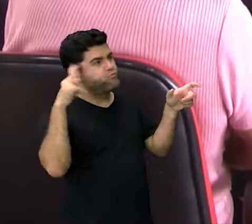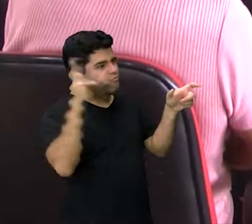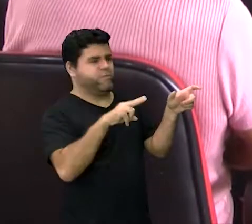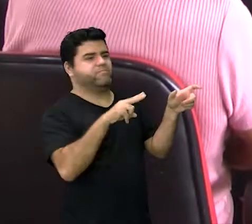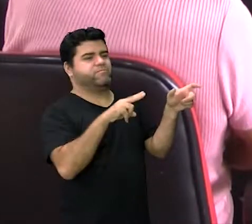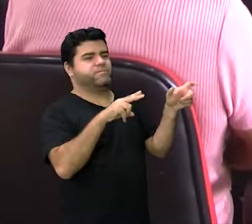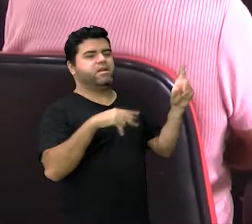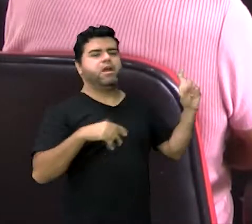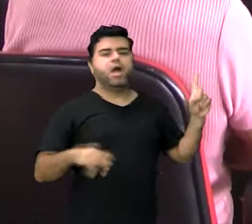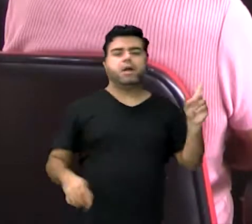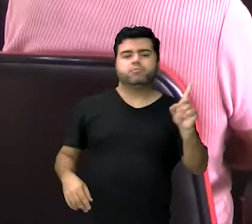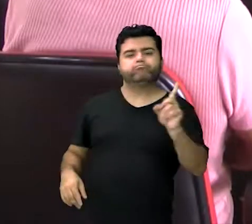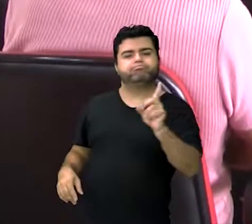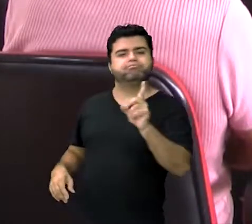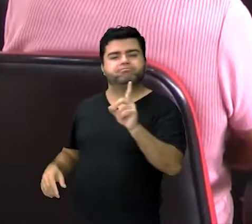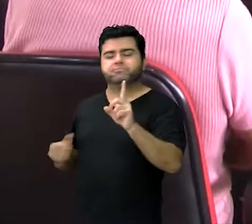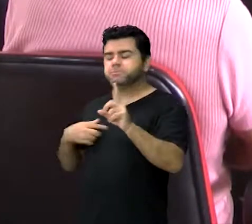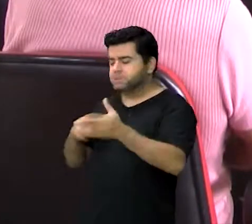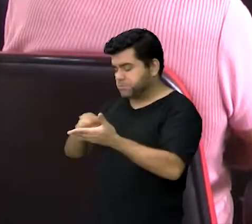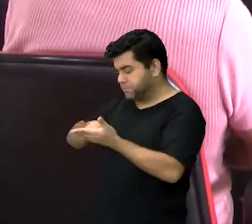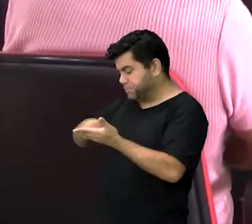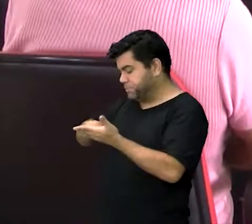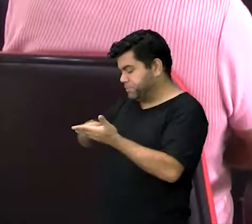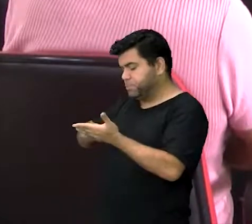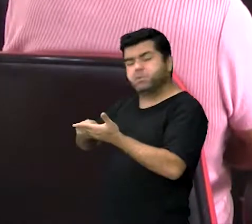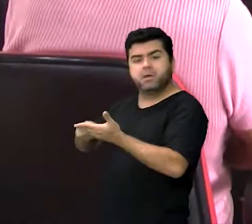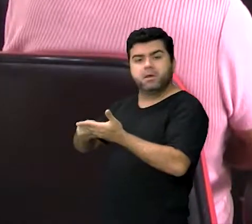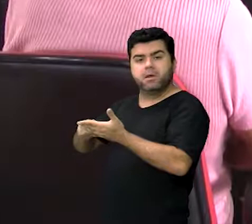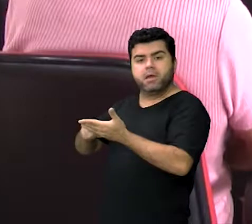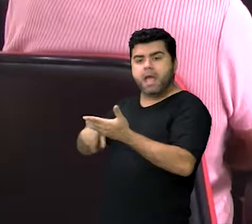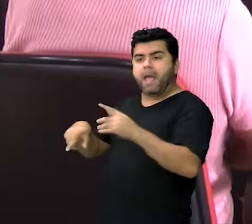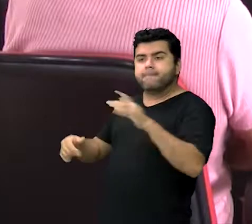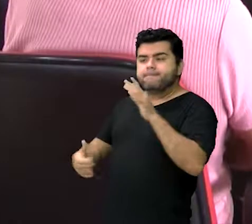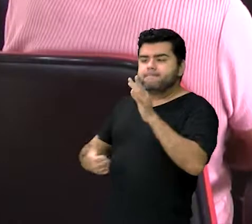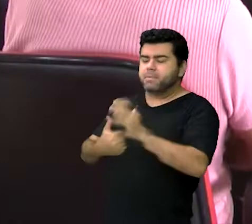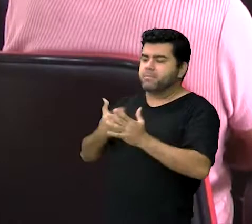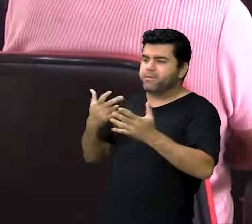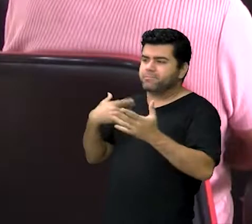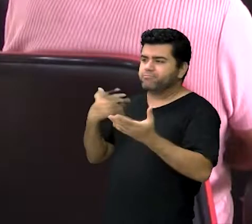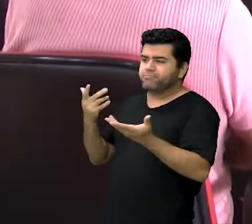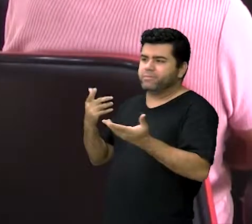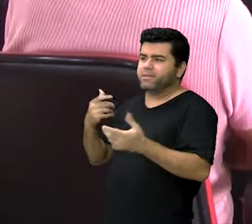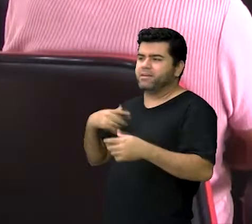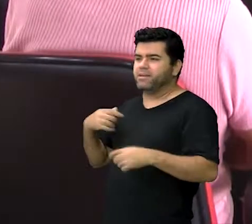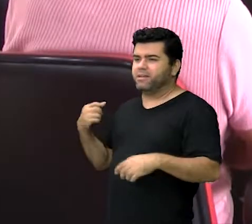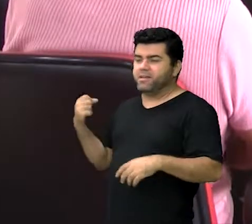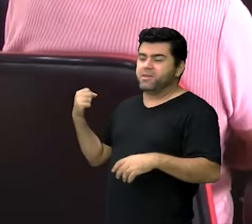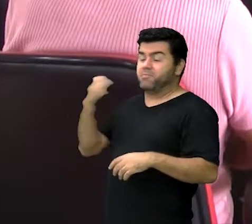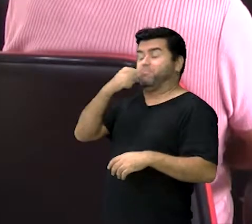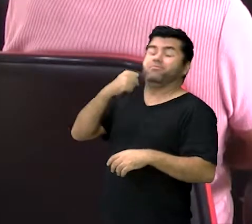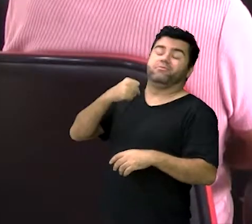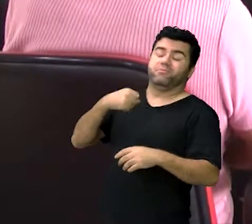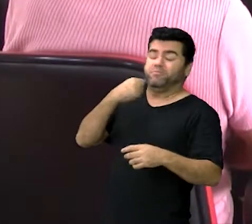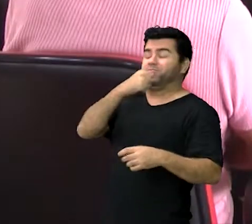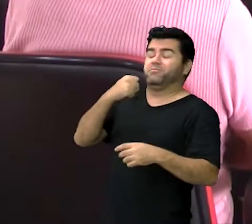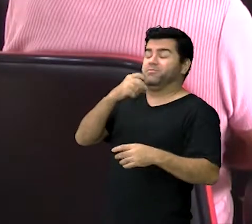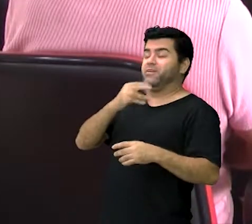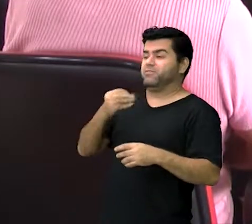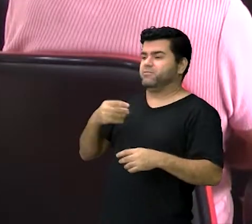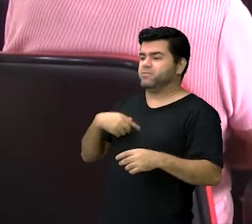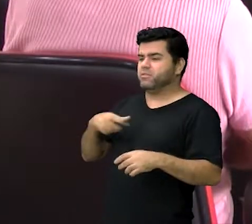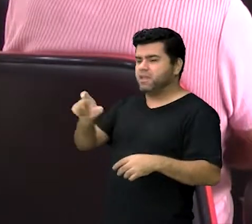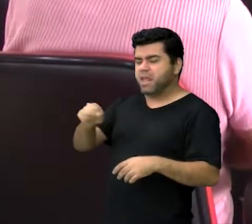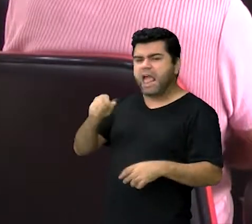cheguei no guichê, lá na recepção, para fazer a ficha, primeiro, eu digo assim, são vários rounds, né? Primeiro round... você pegou